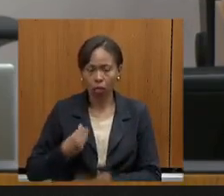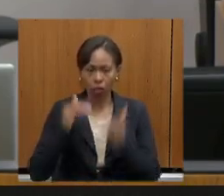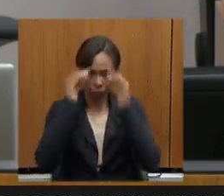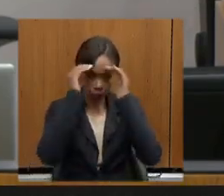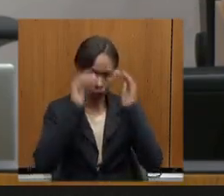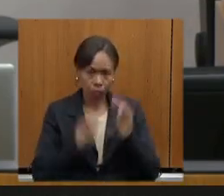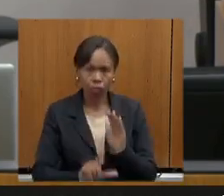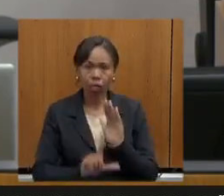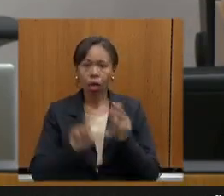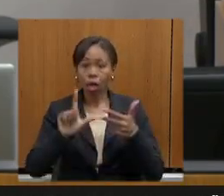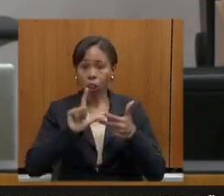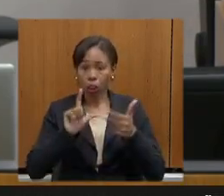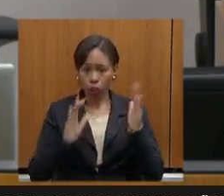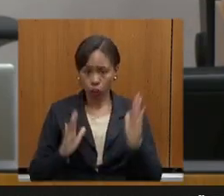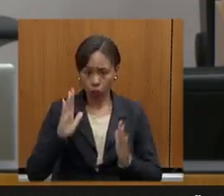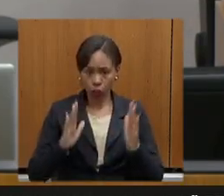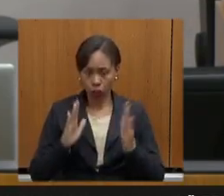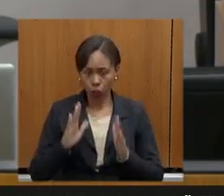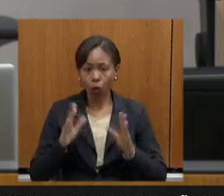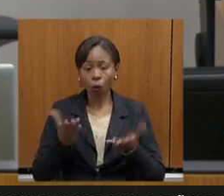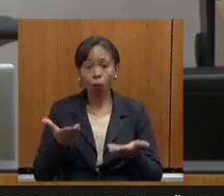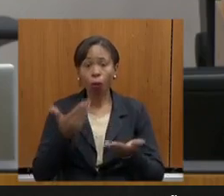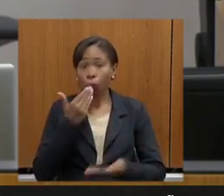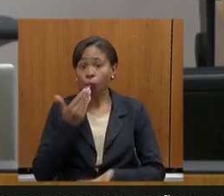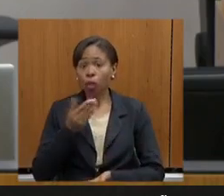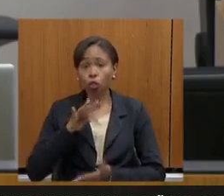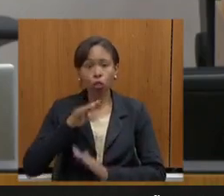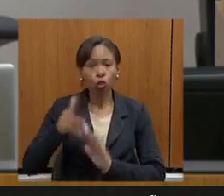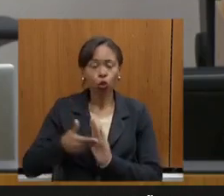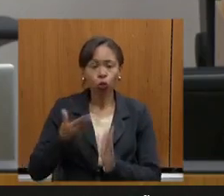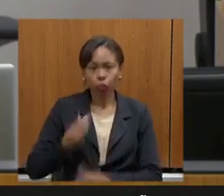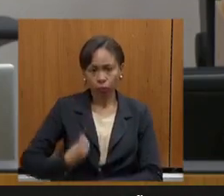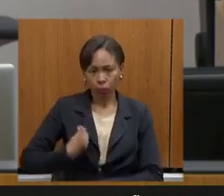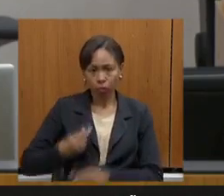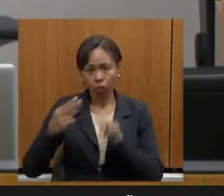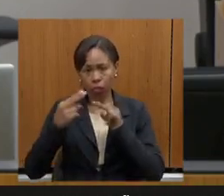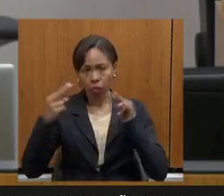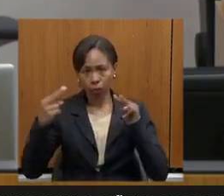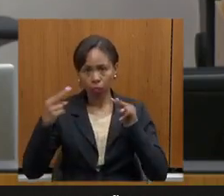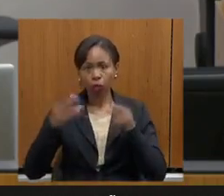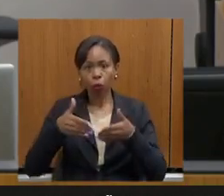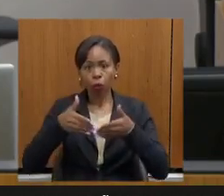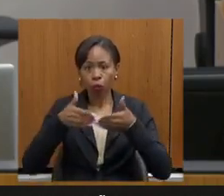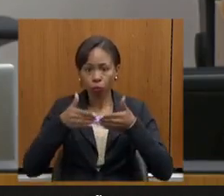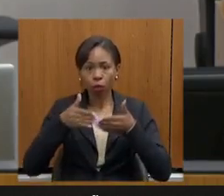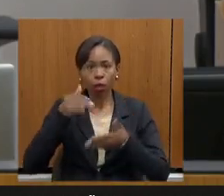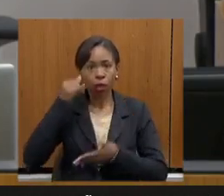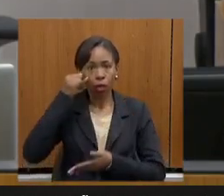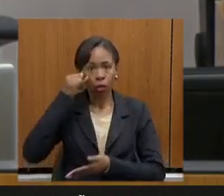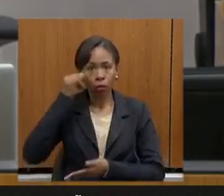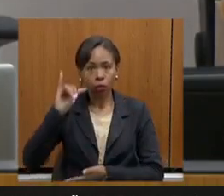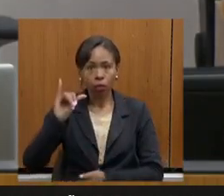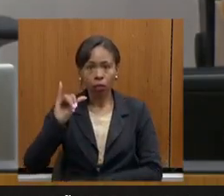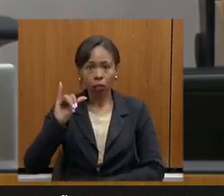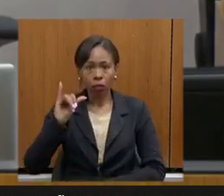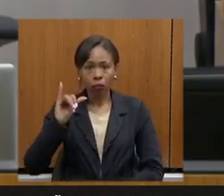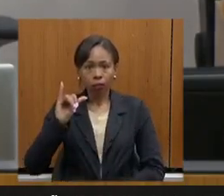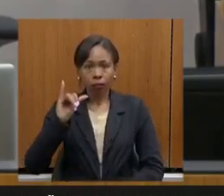legislação em vigor Recomendo a todos os participantes presenciais ou remoto que evitem e